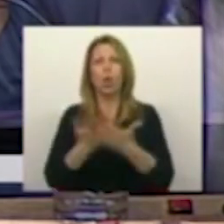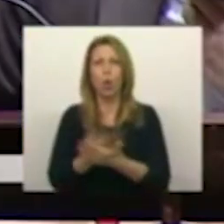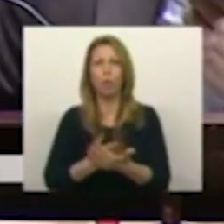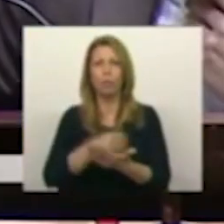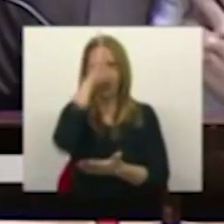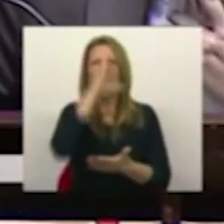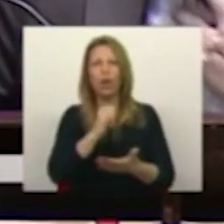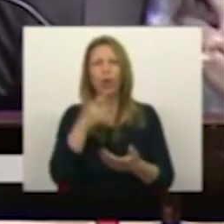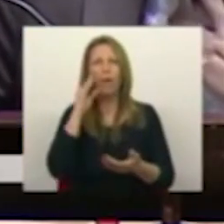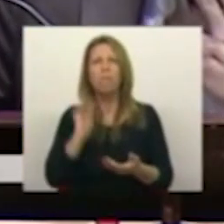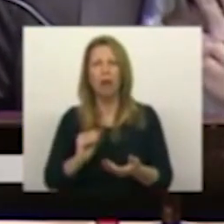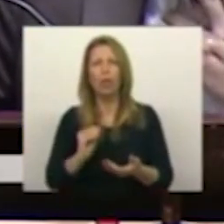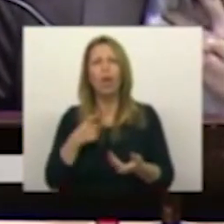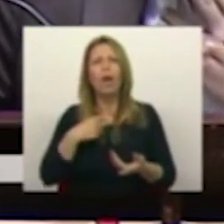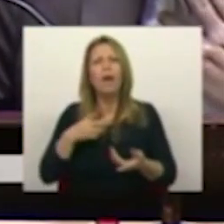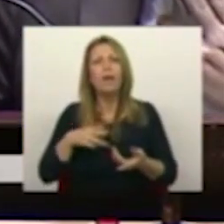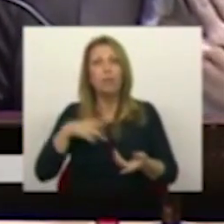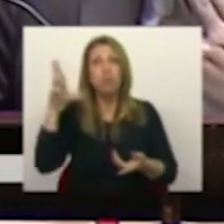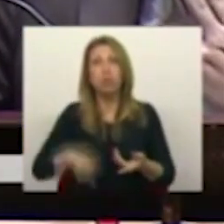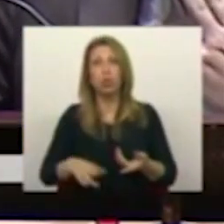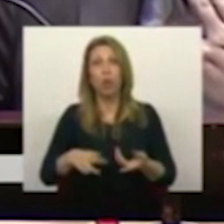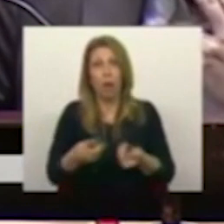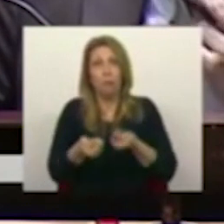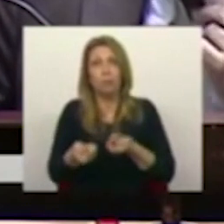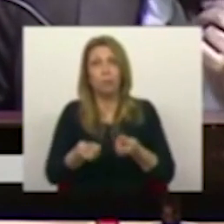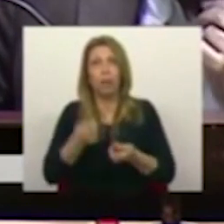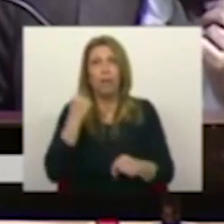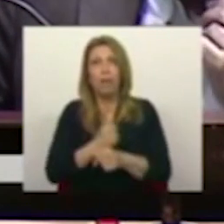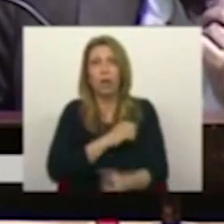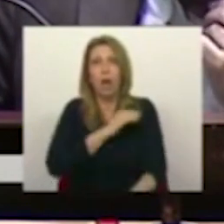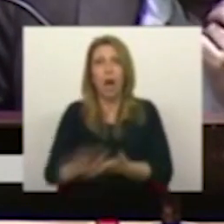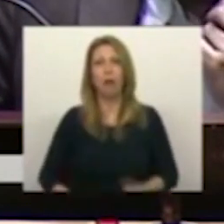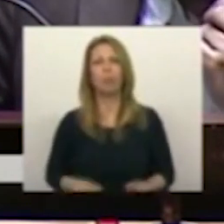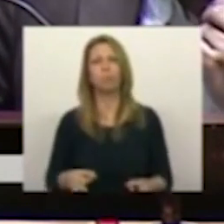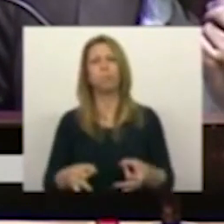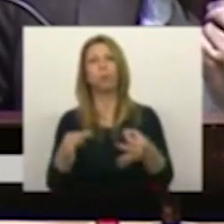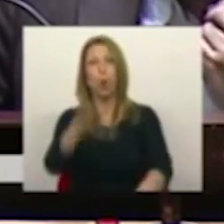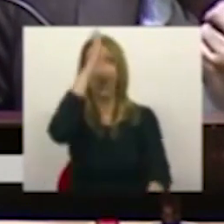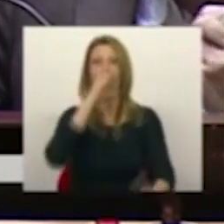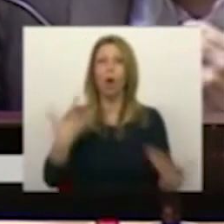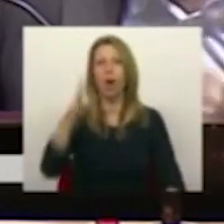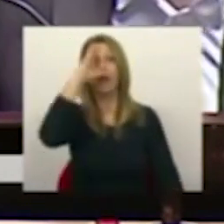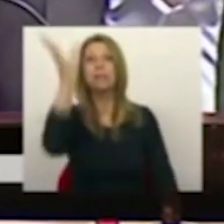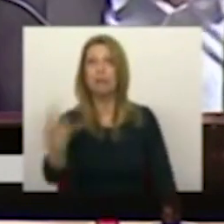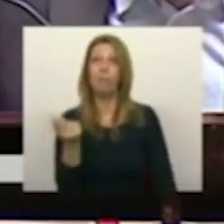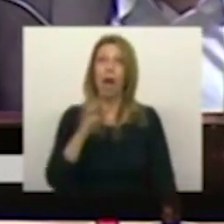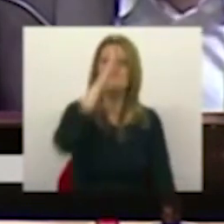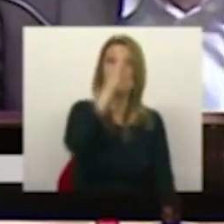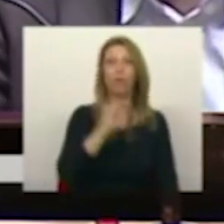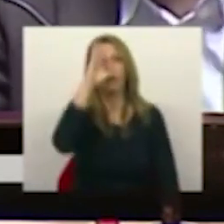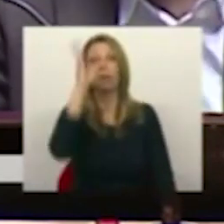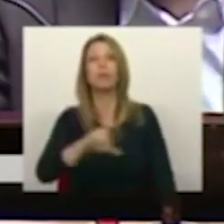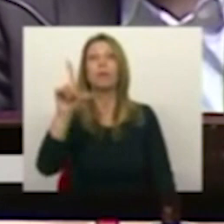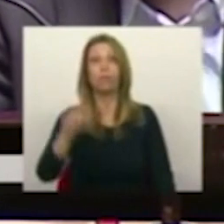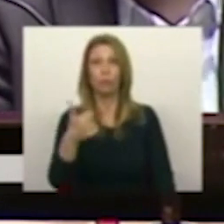fez nada. Andou sempre a arrastar. E este Governo sabe, e sabia o anterior, e o Bloco de Esquerda aqui defendeu, vezes sem